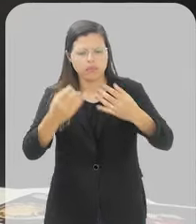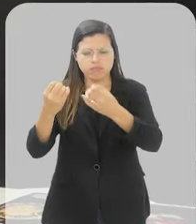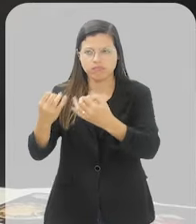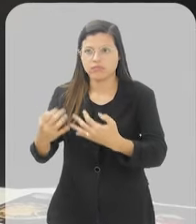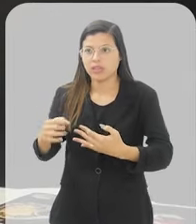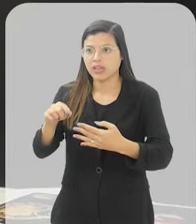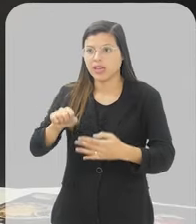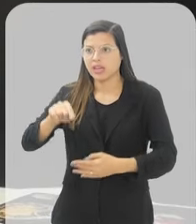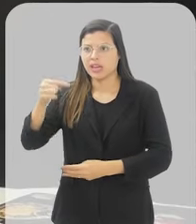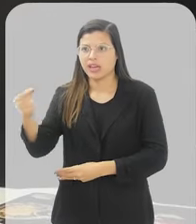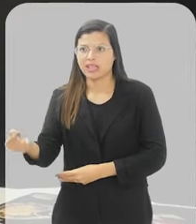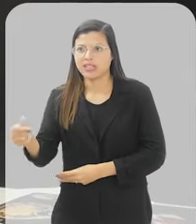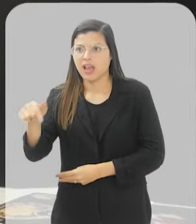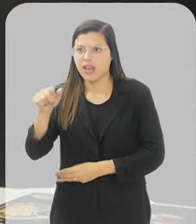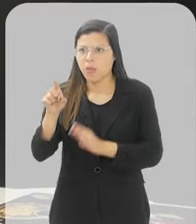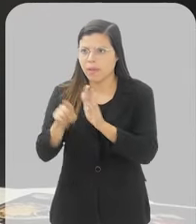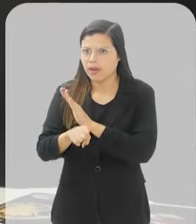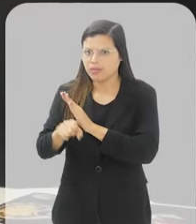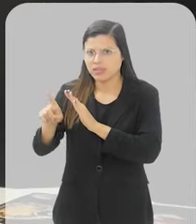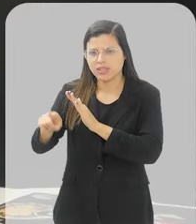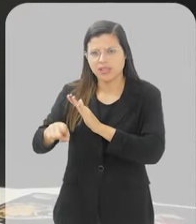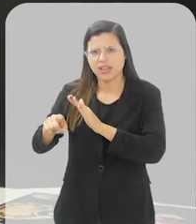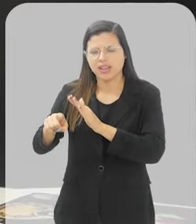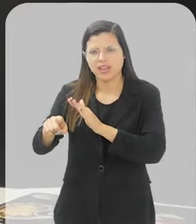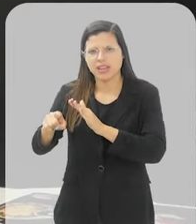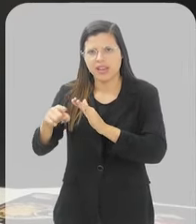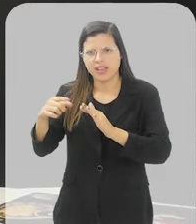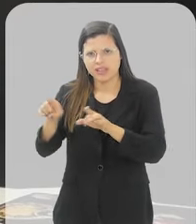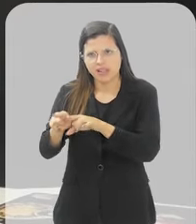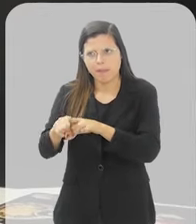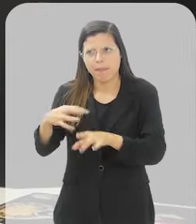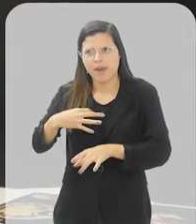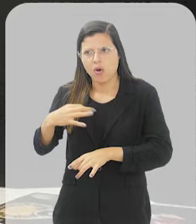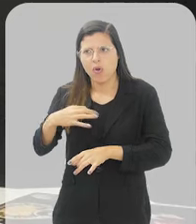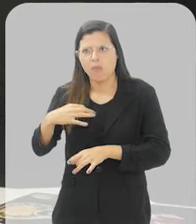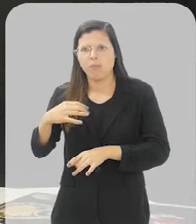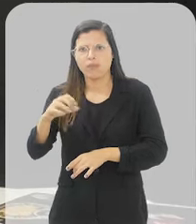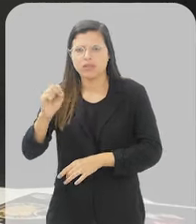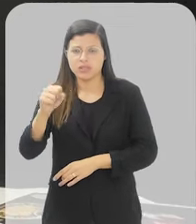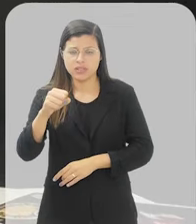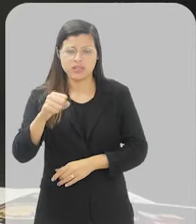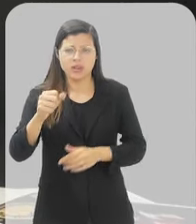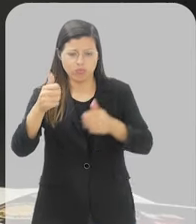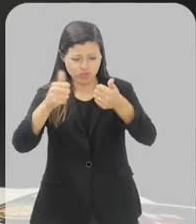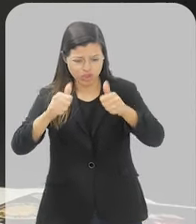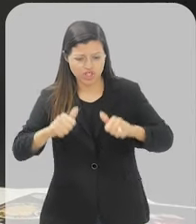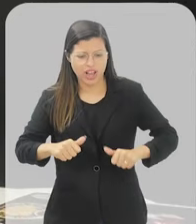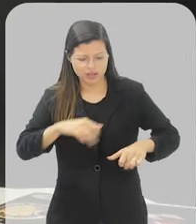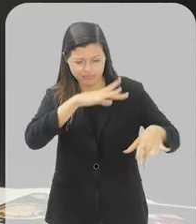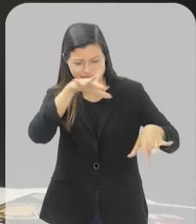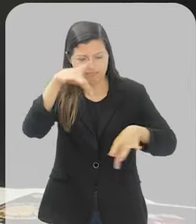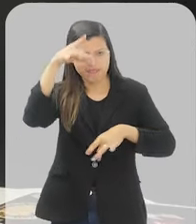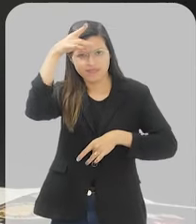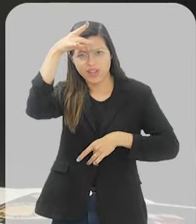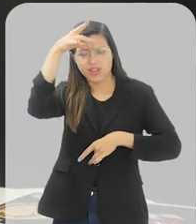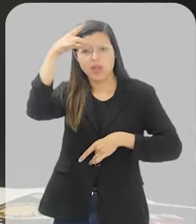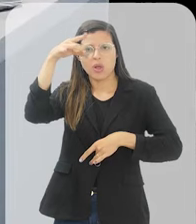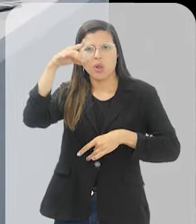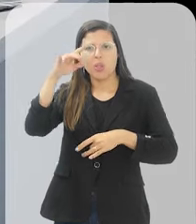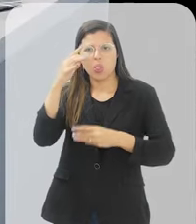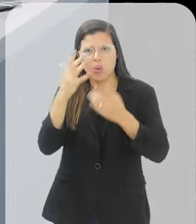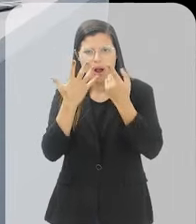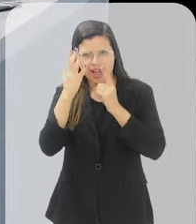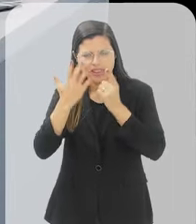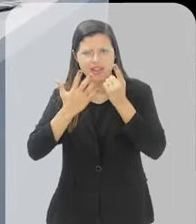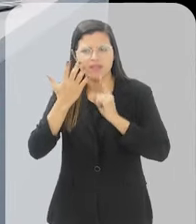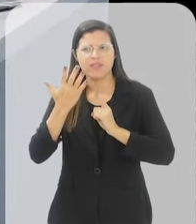fantasia é tal, tal, tal. E essa fantasia, eu falei, isso é uma fantasia? Ele falou, é. Eu vou sair de estátua no Carnaval do Salgueiro. Sim. Lembra que ele veio